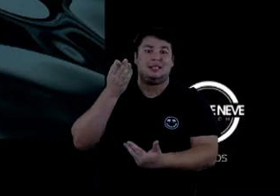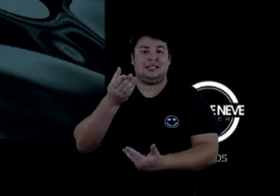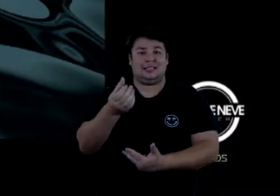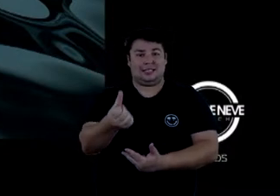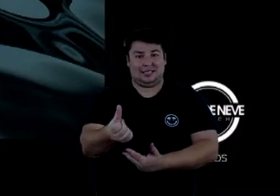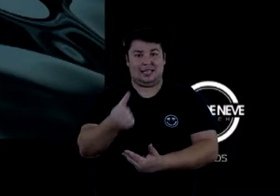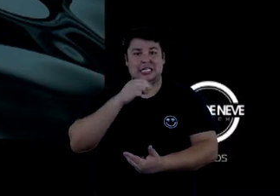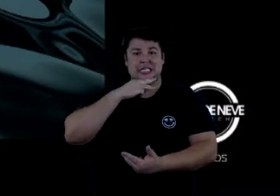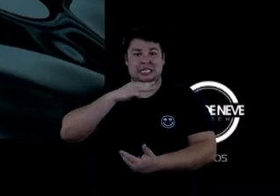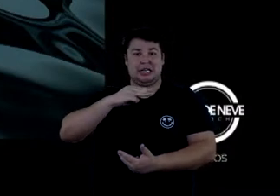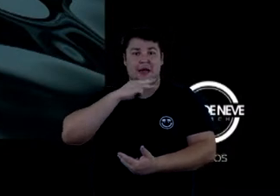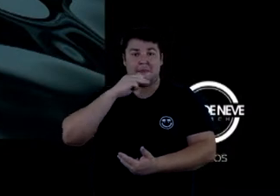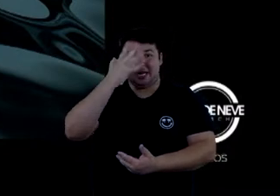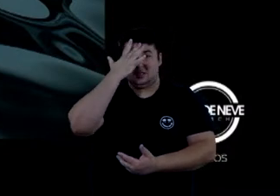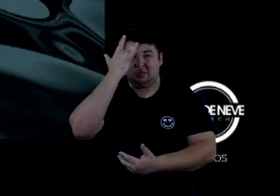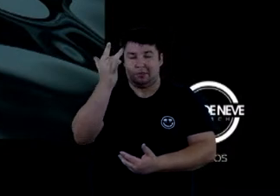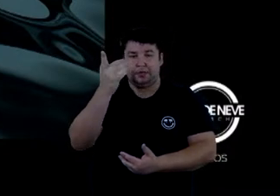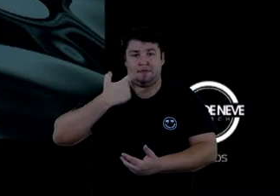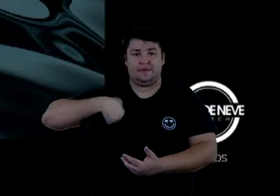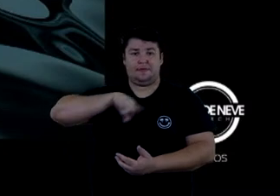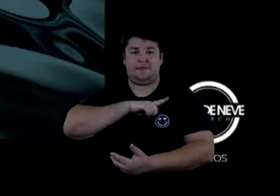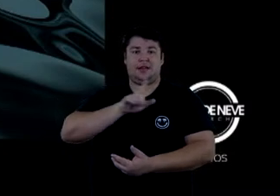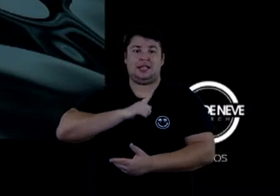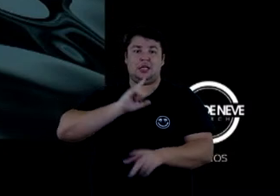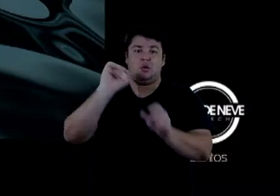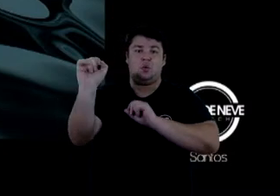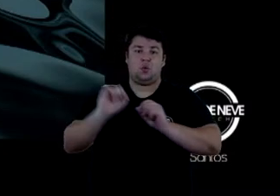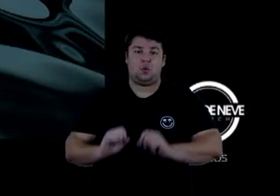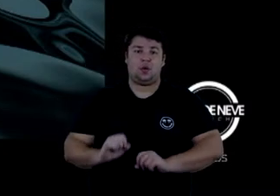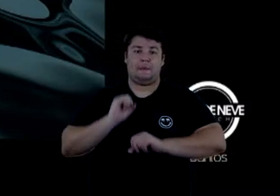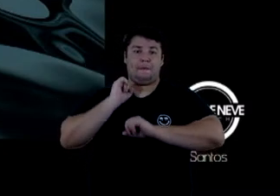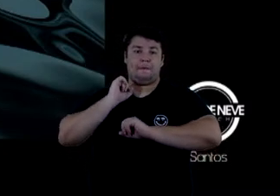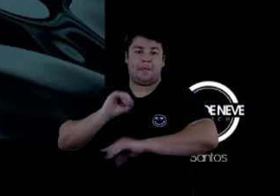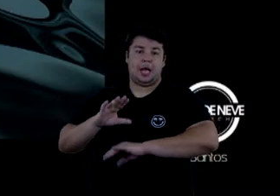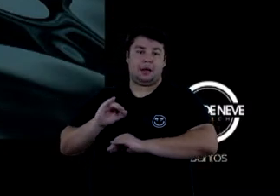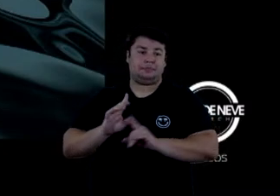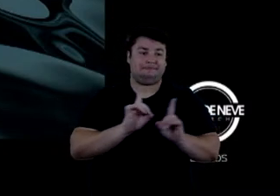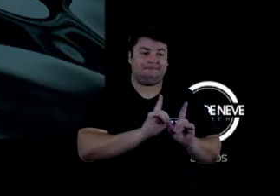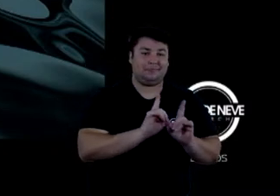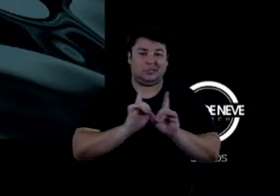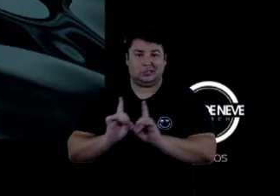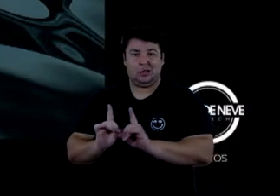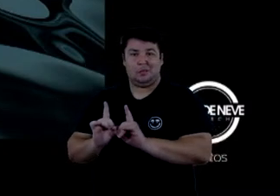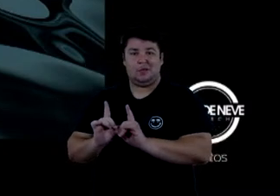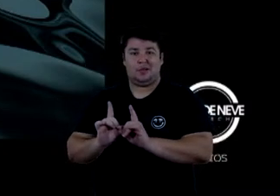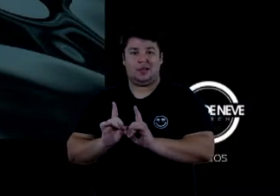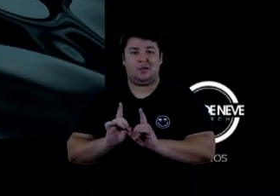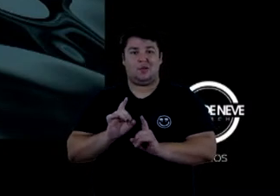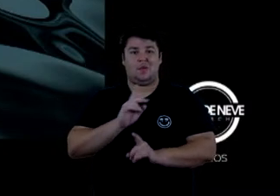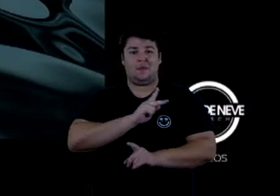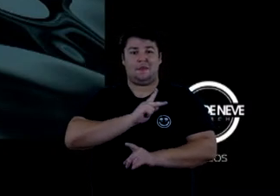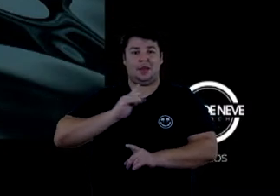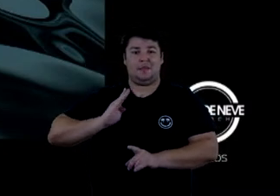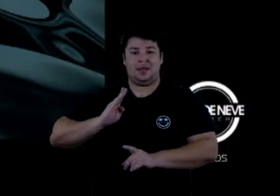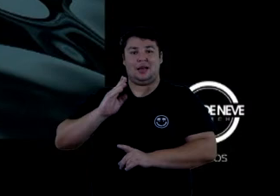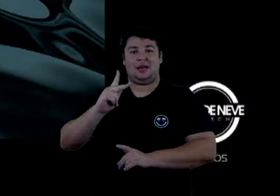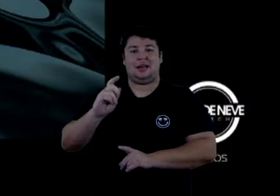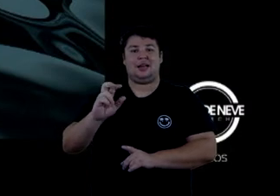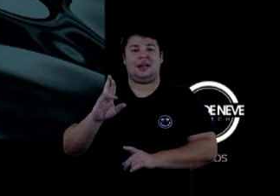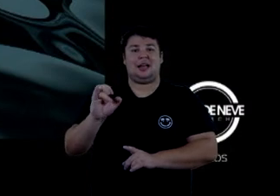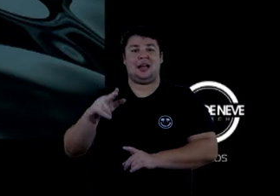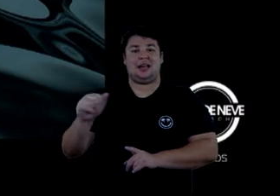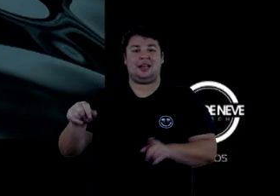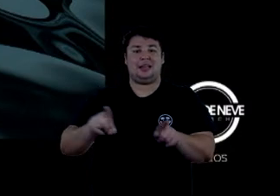às 20 horas. Nós vamos ter o módulo discipulado com a presbítera Karina na capela e também o módulo